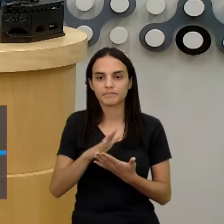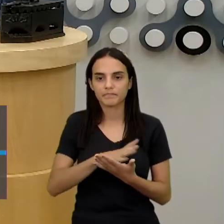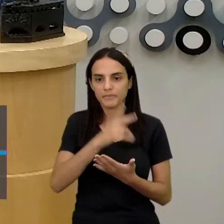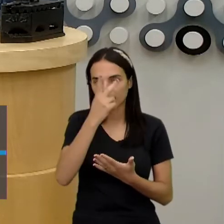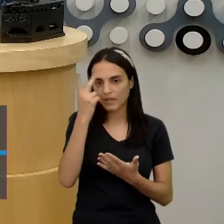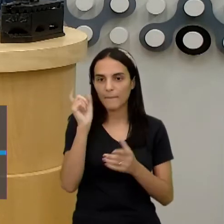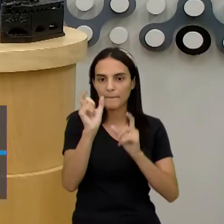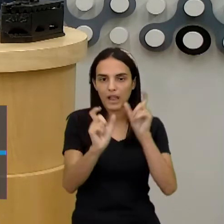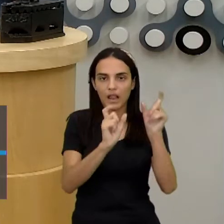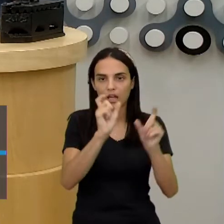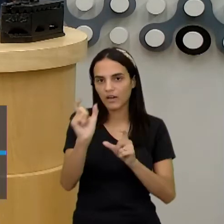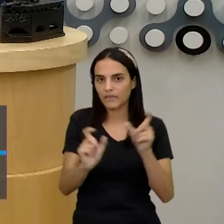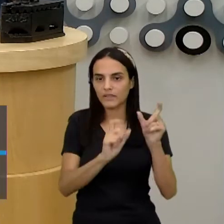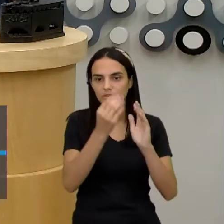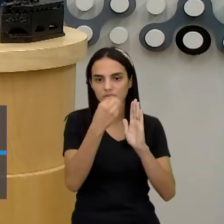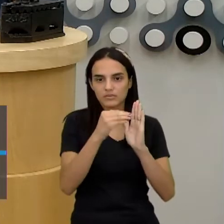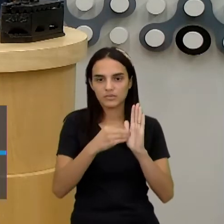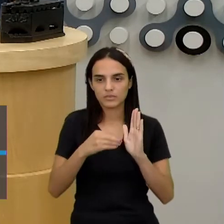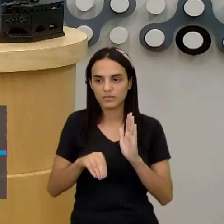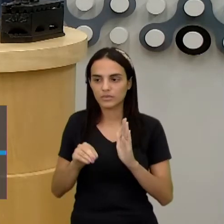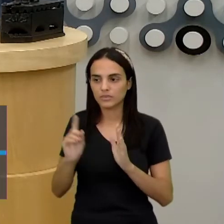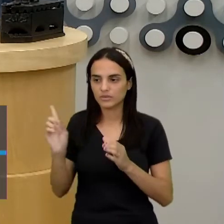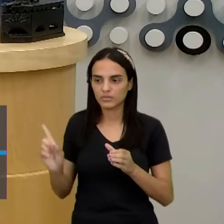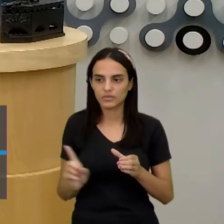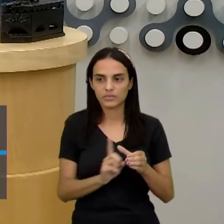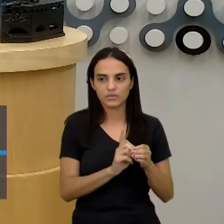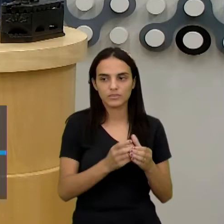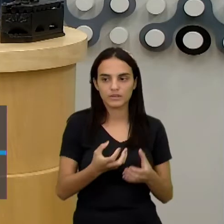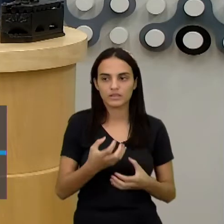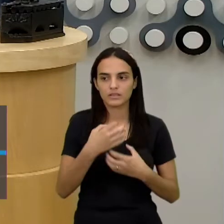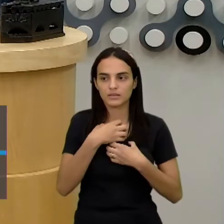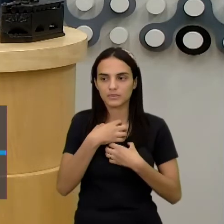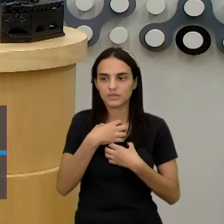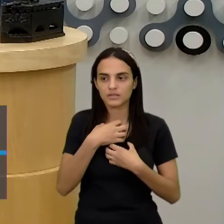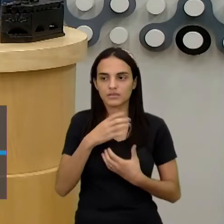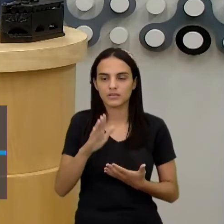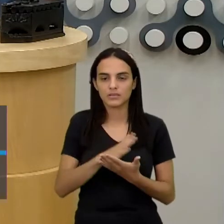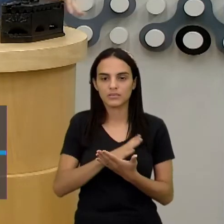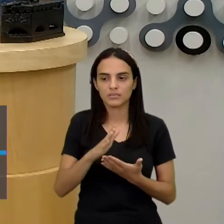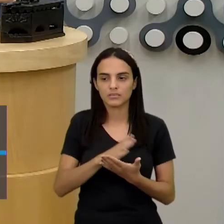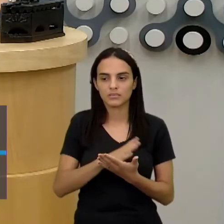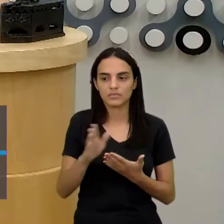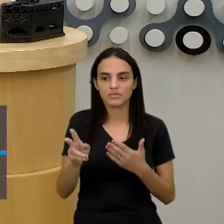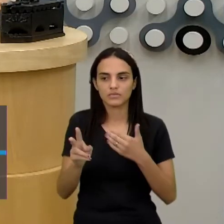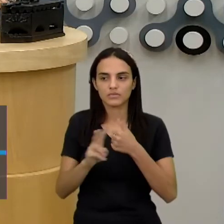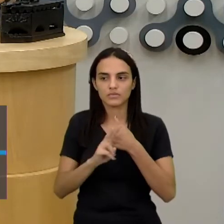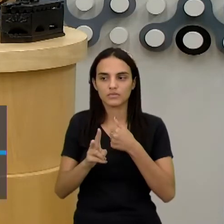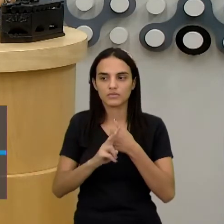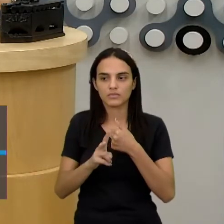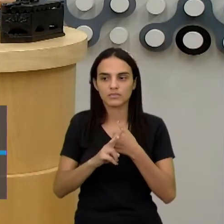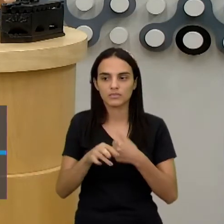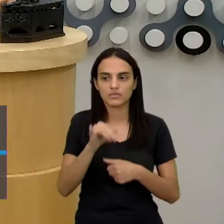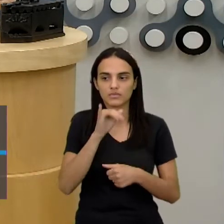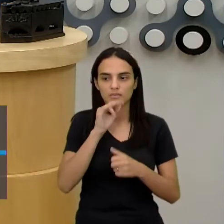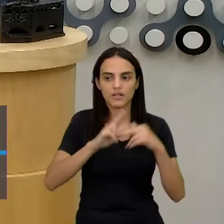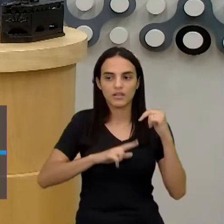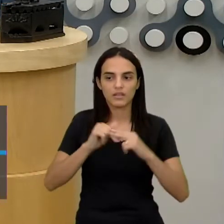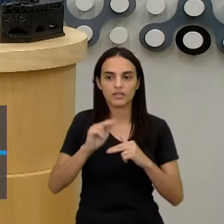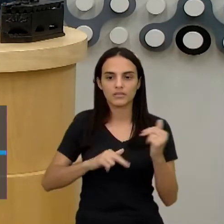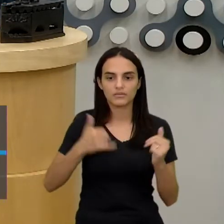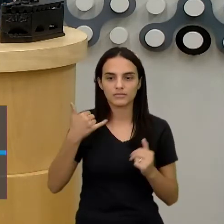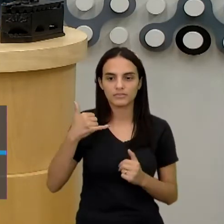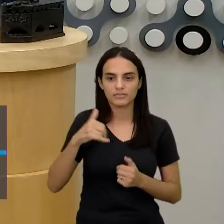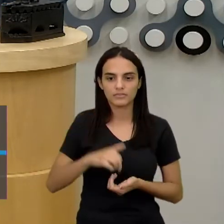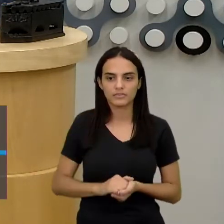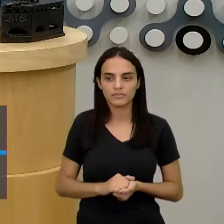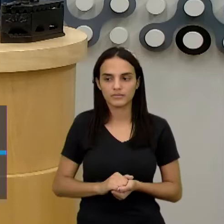as palavras no grupo semântico. Então, eu tenho lá alguns substantivos com objetos, né? Então, aqui, ferro, celular, tal. Qual é o grupo